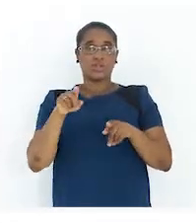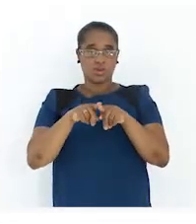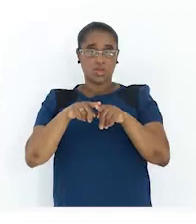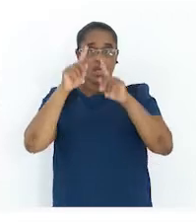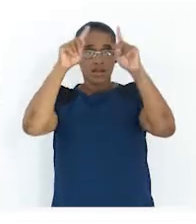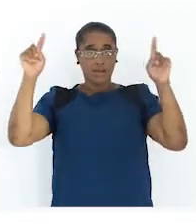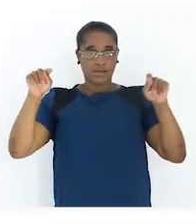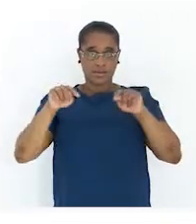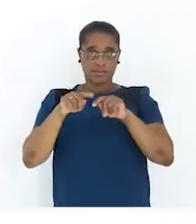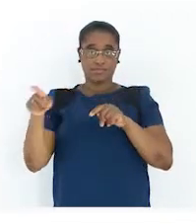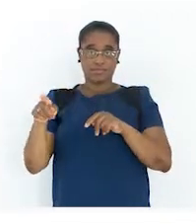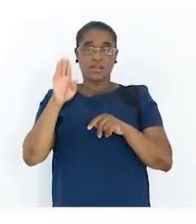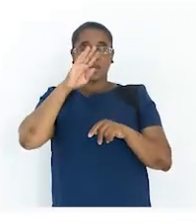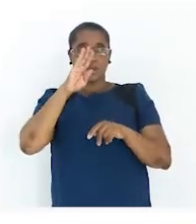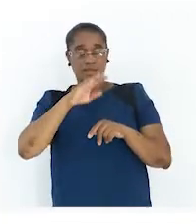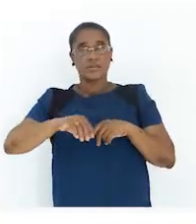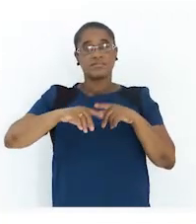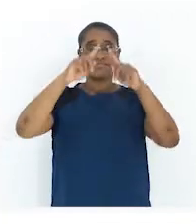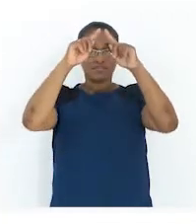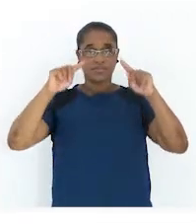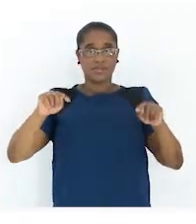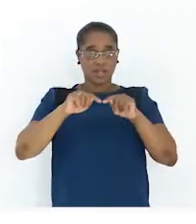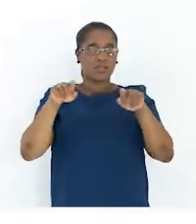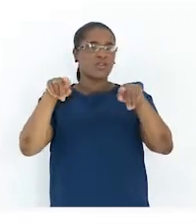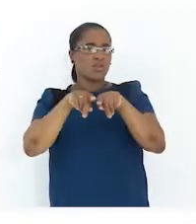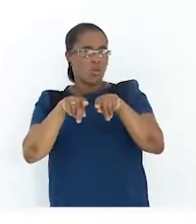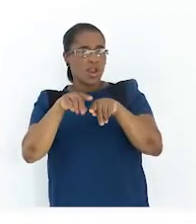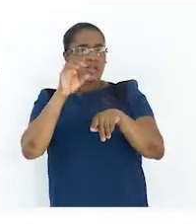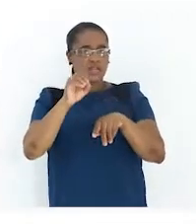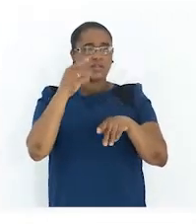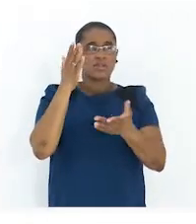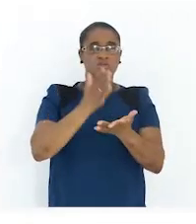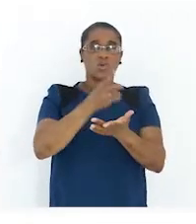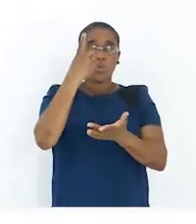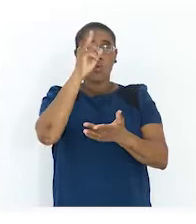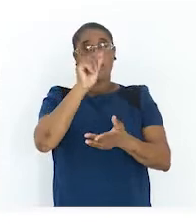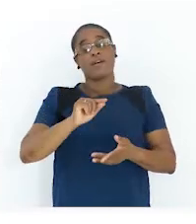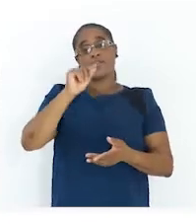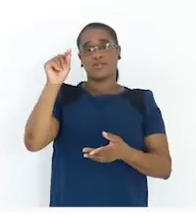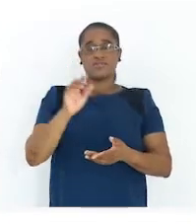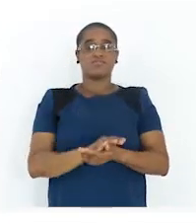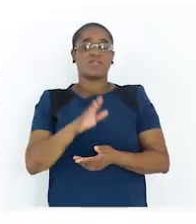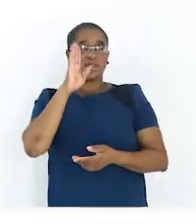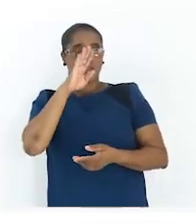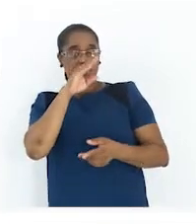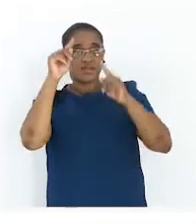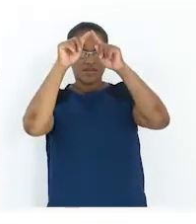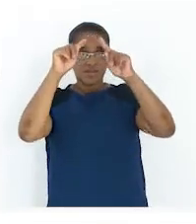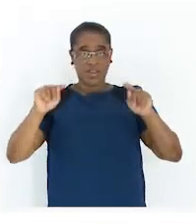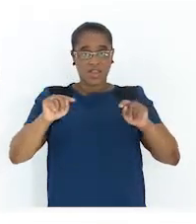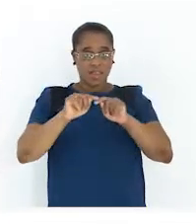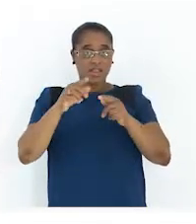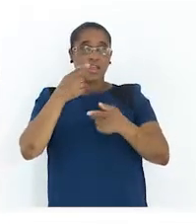zero, vamos ter apenas uma raiz. E se delta for menor que zero, ou seja,